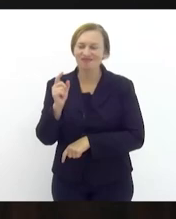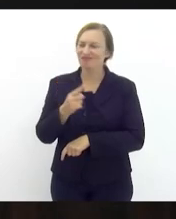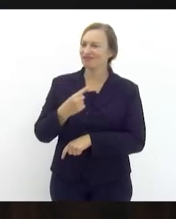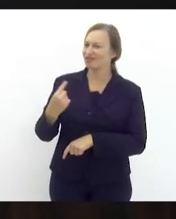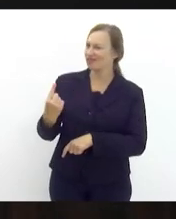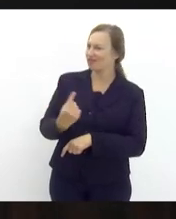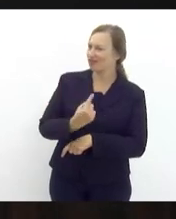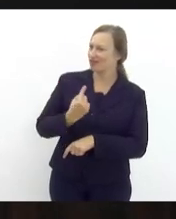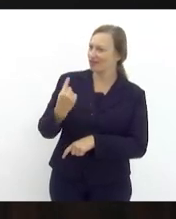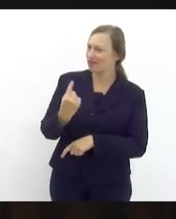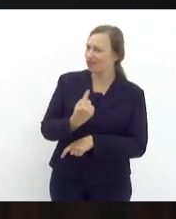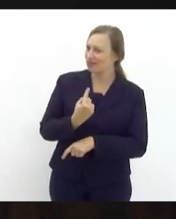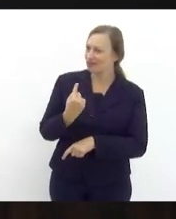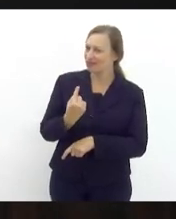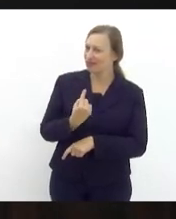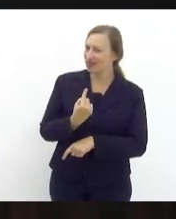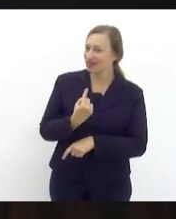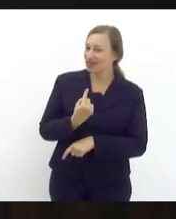nós